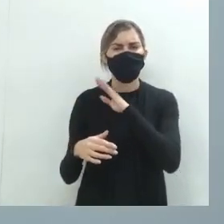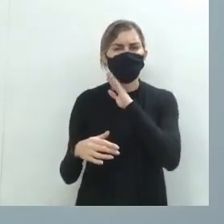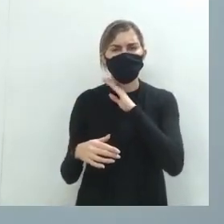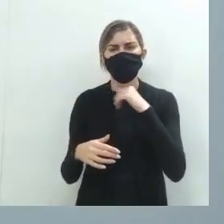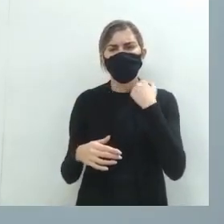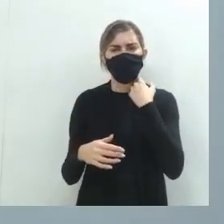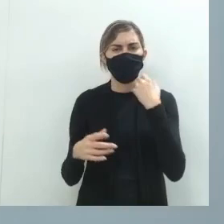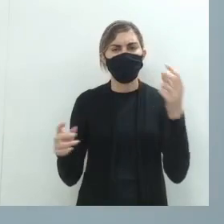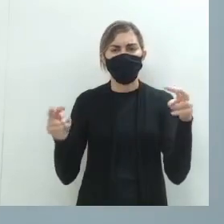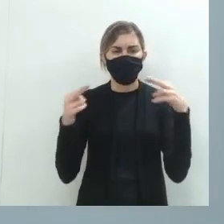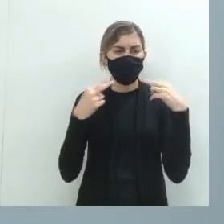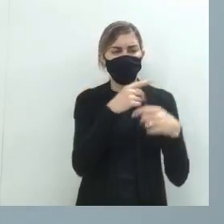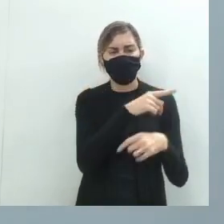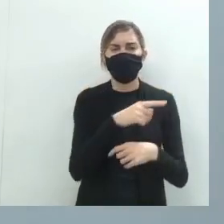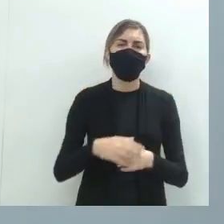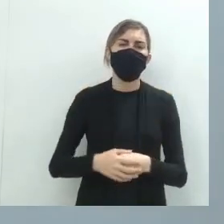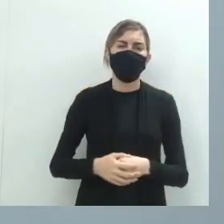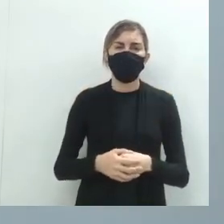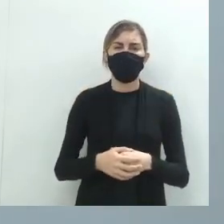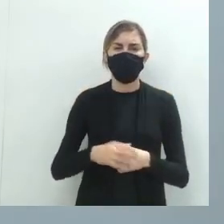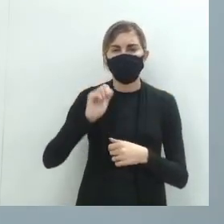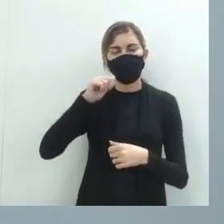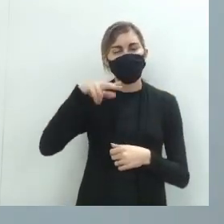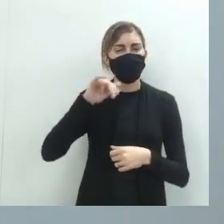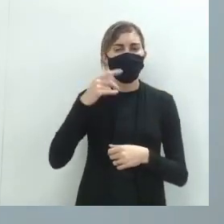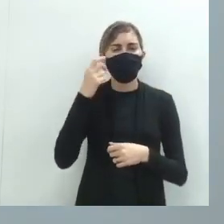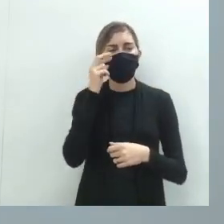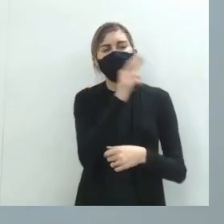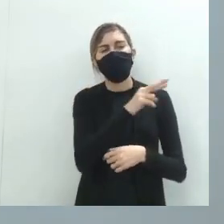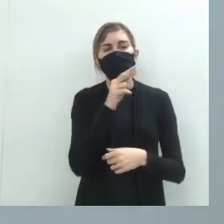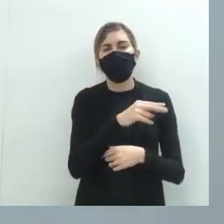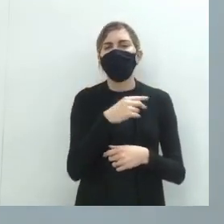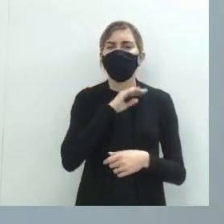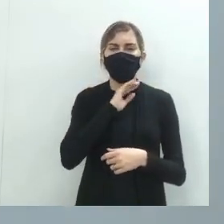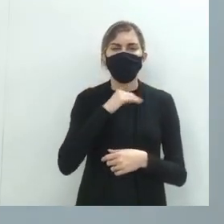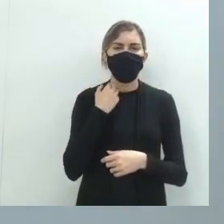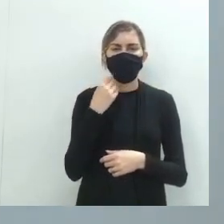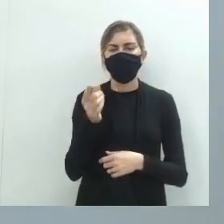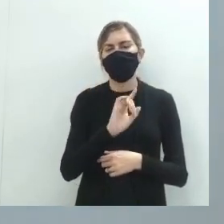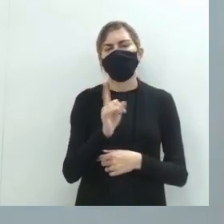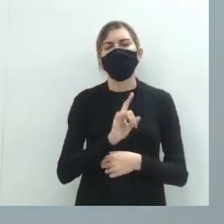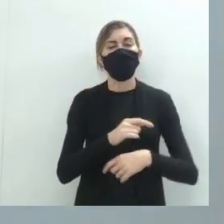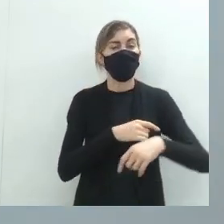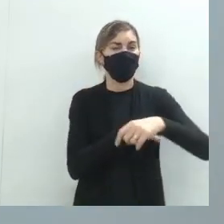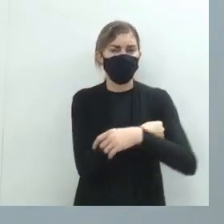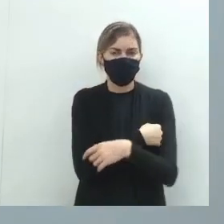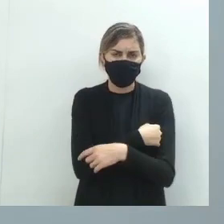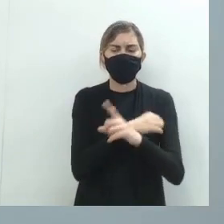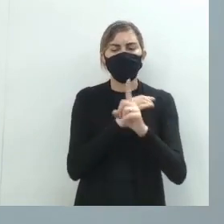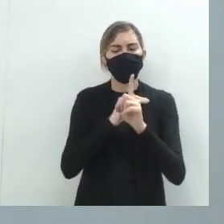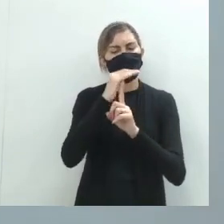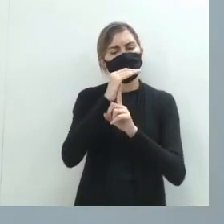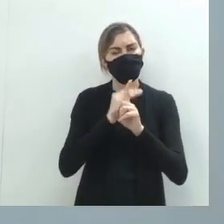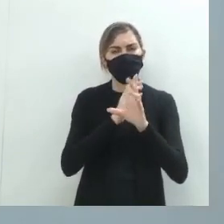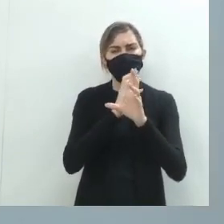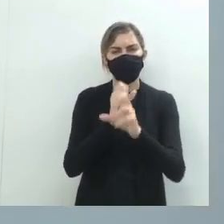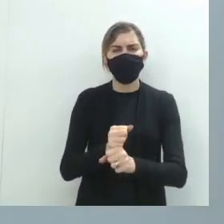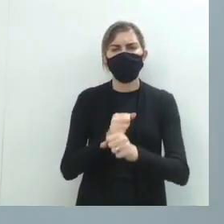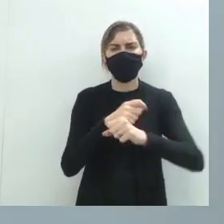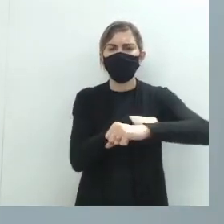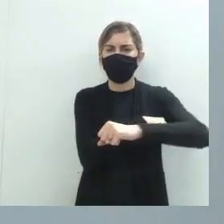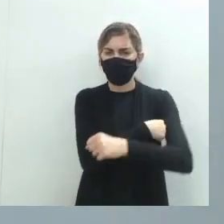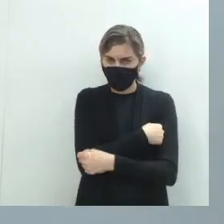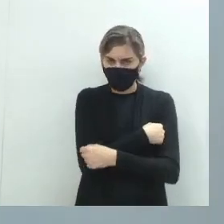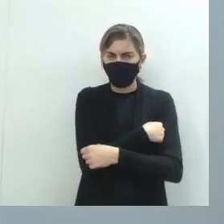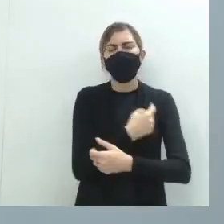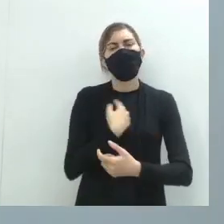de Aninha, ela botou olhado nesse menino, então não está com febre. Então, temperatura é medida através do